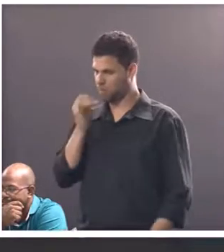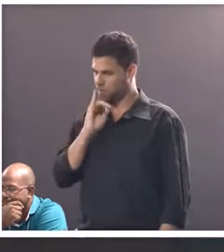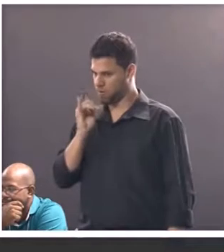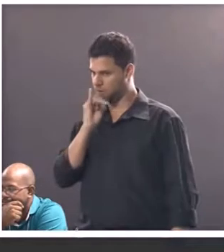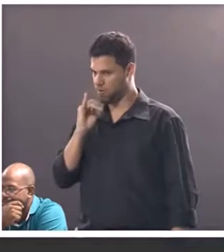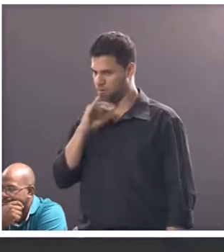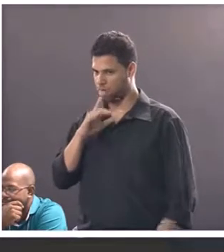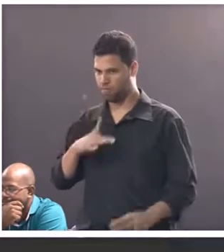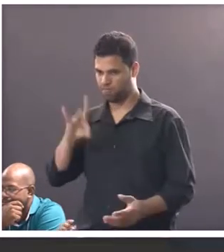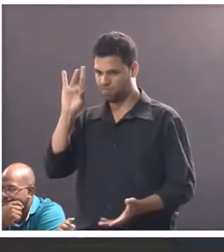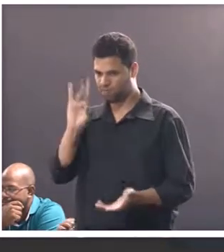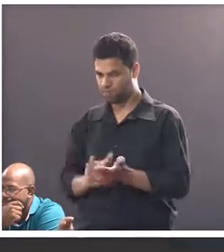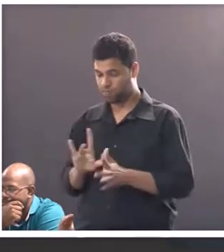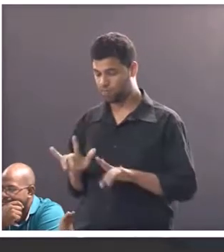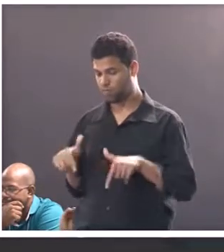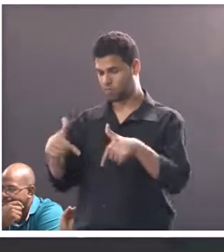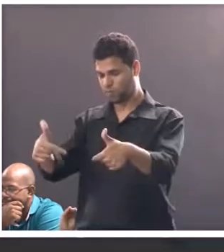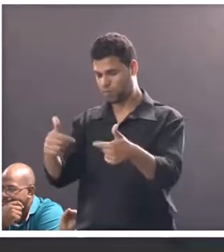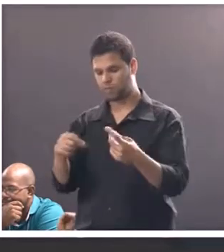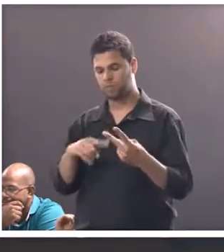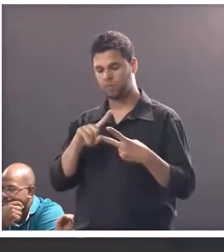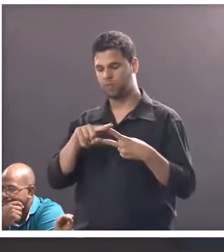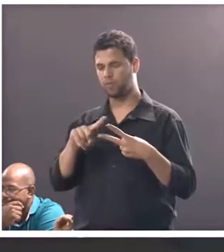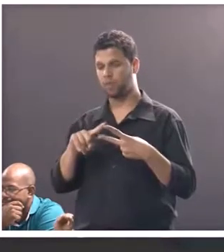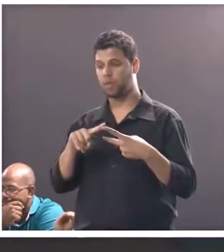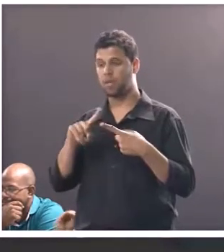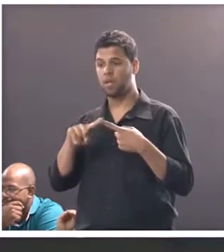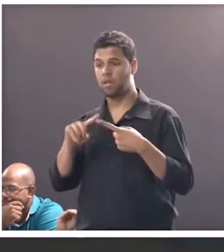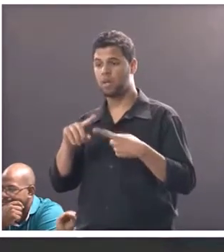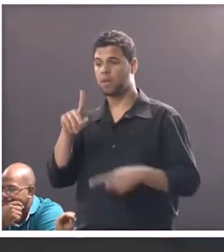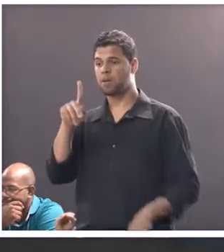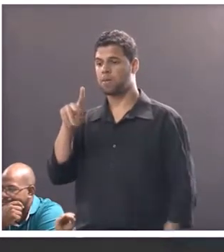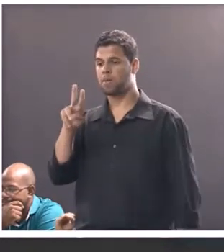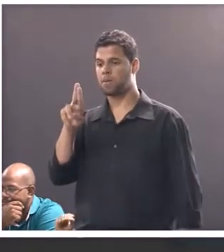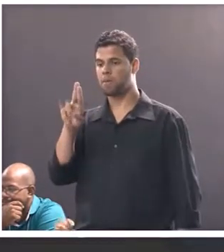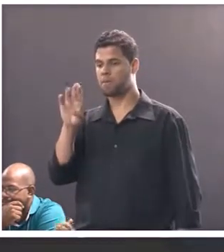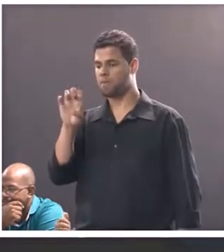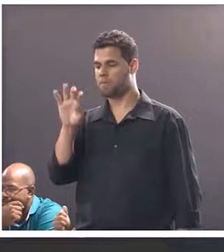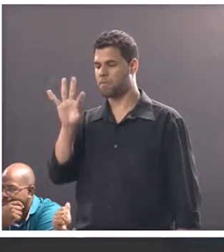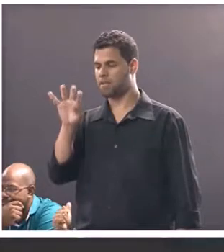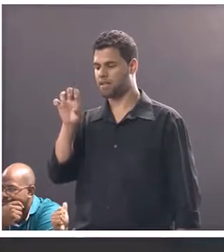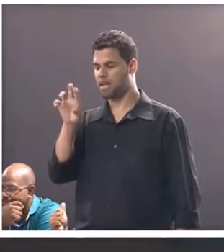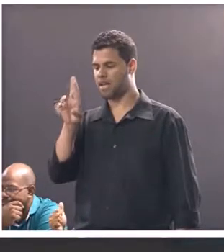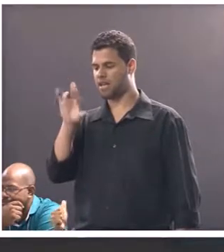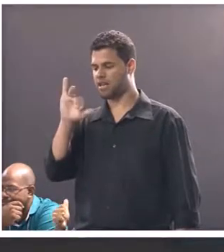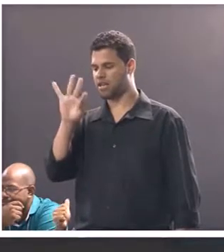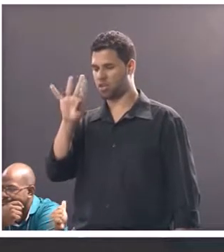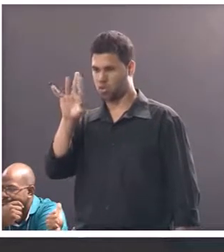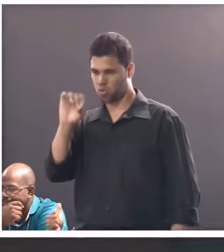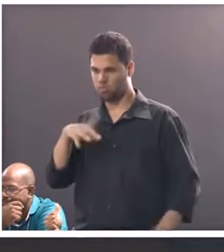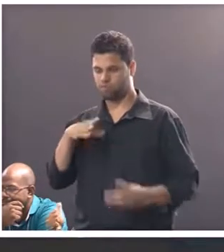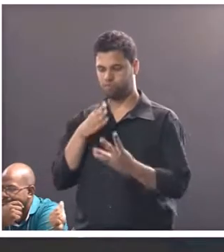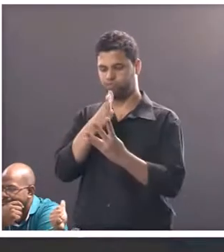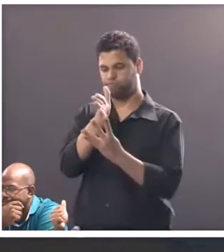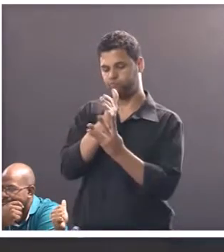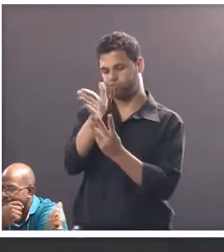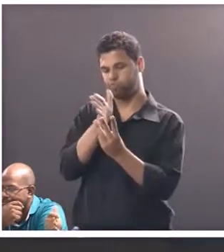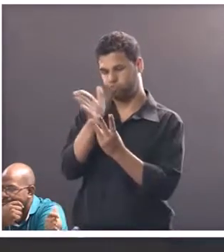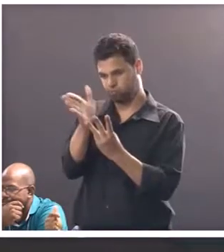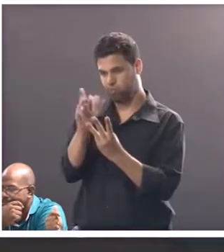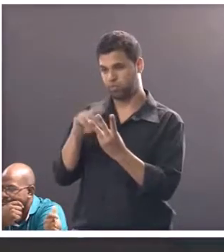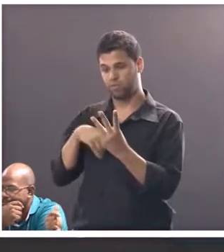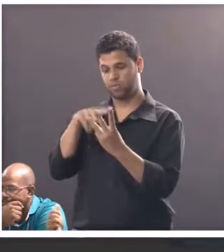O pretérito, ele vai se dividir em 3. Temos aí o pretérito perfeito,